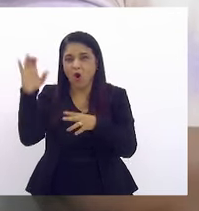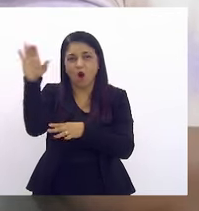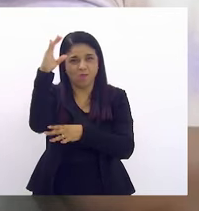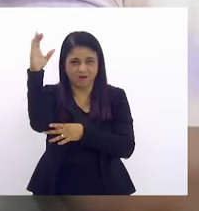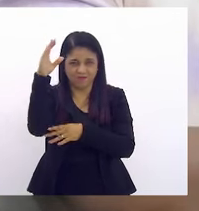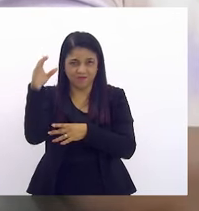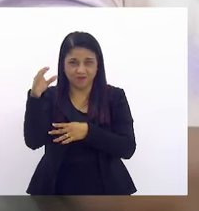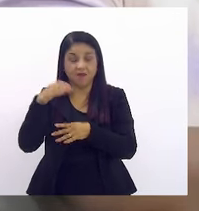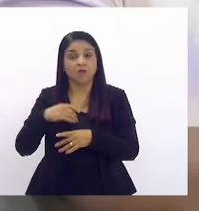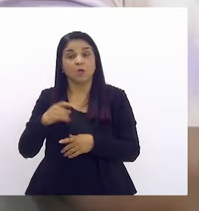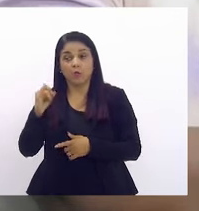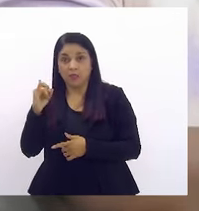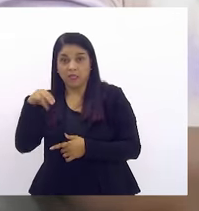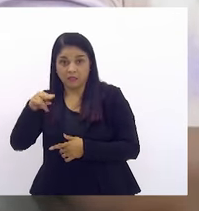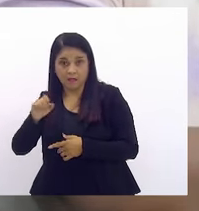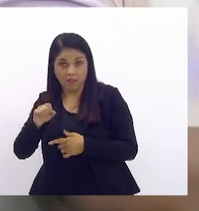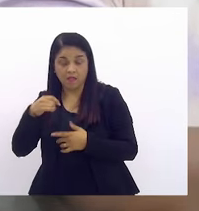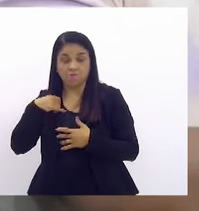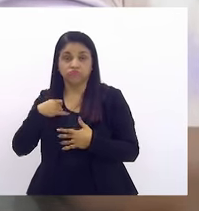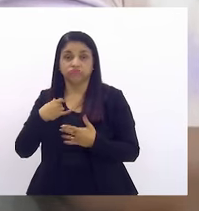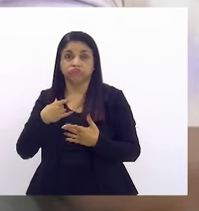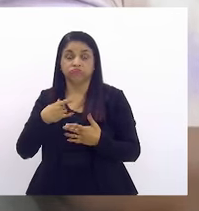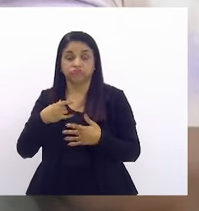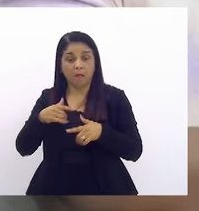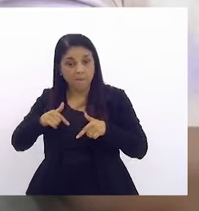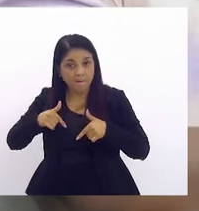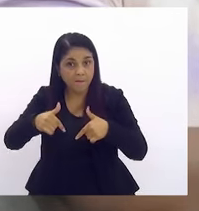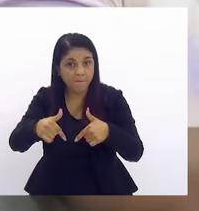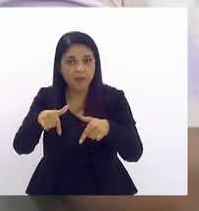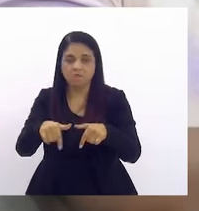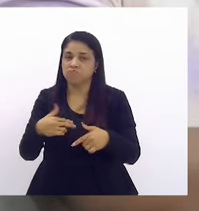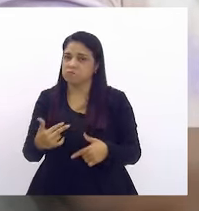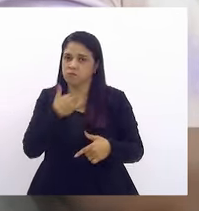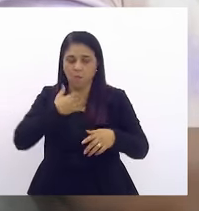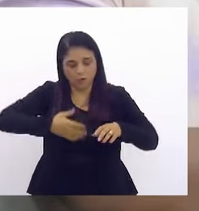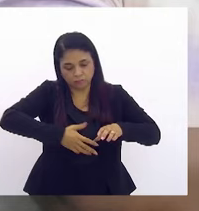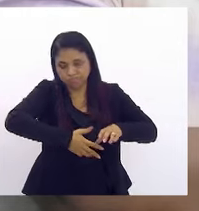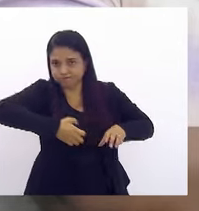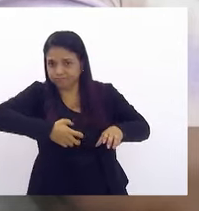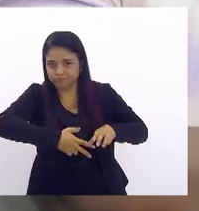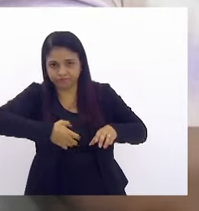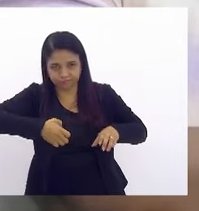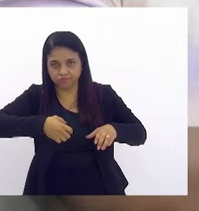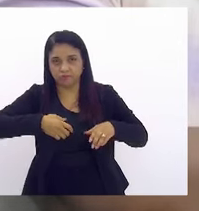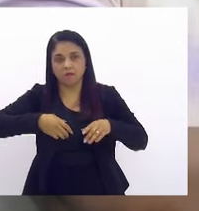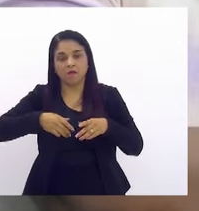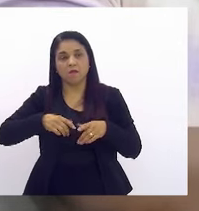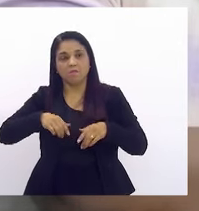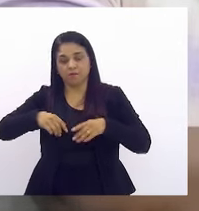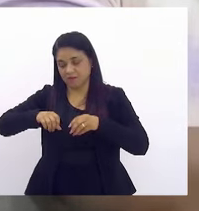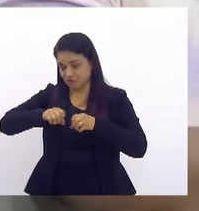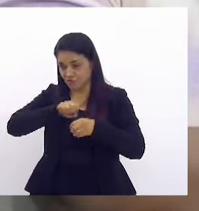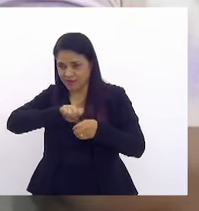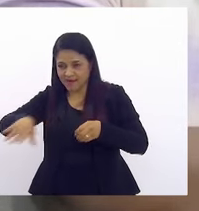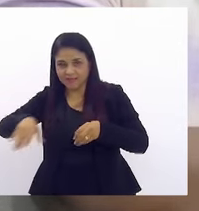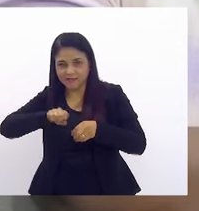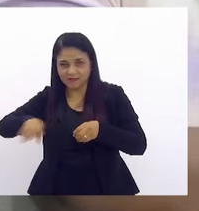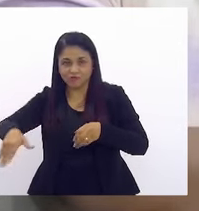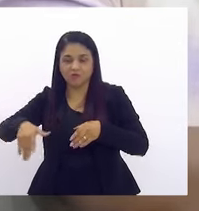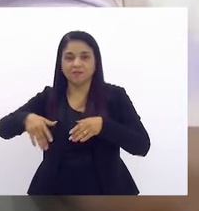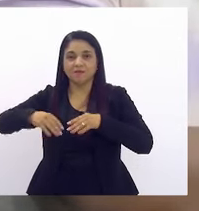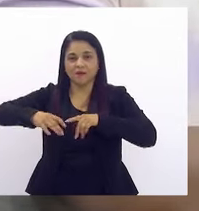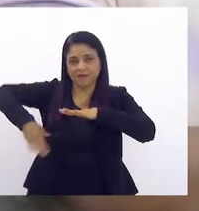tomou uma providência e hoje não pode mais fazer rede de drenagem para a praia. Então, é a palavra do vereador Xande Bambuí, meu gabinete está à